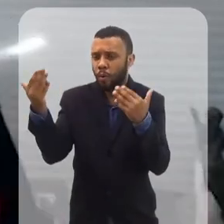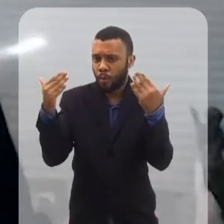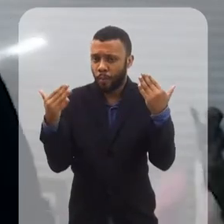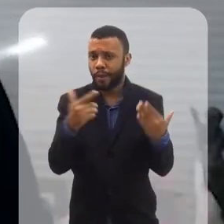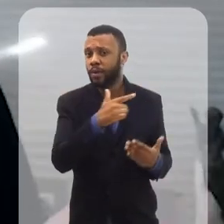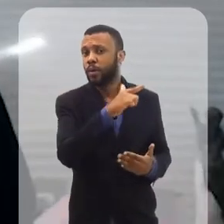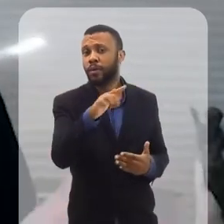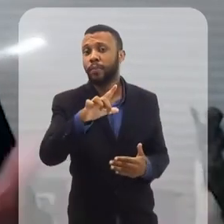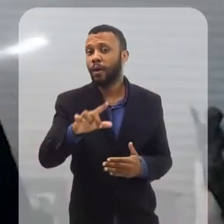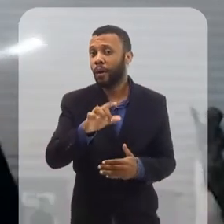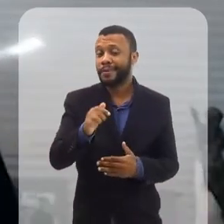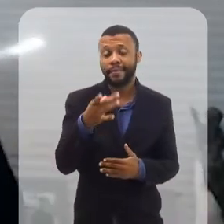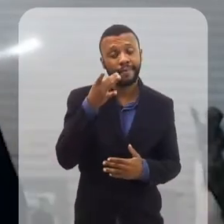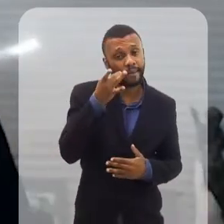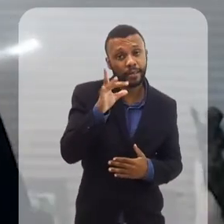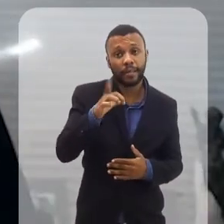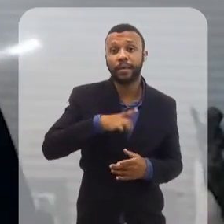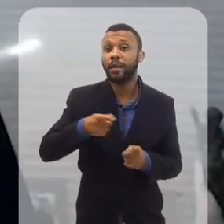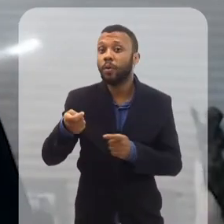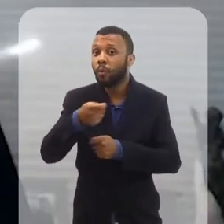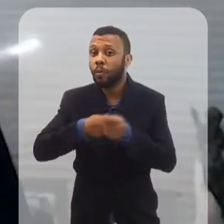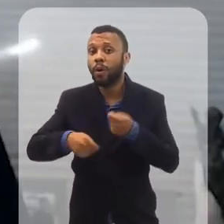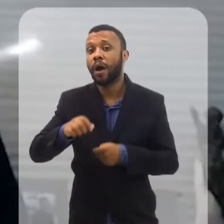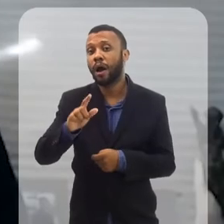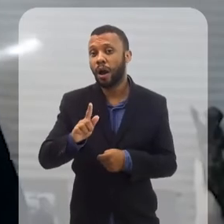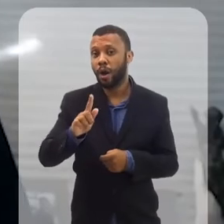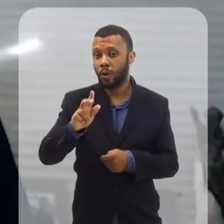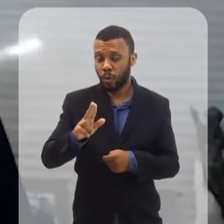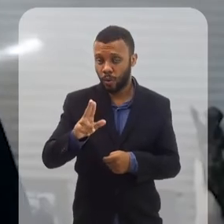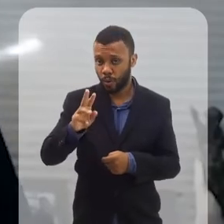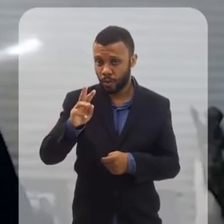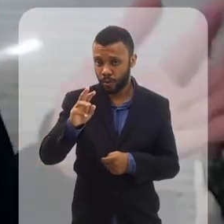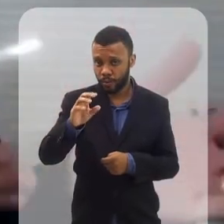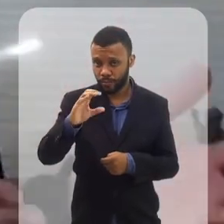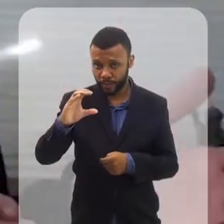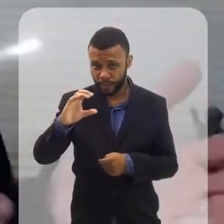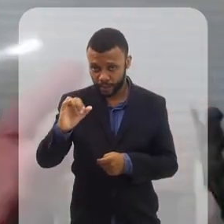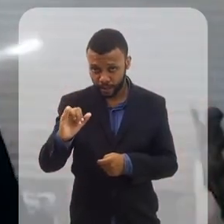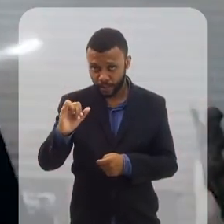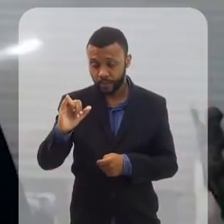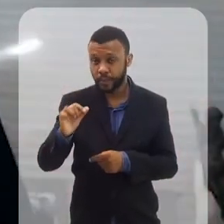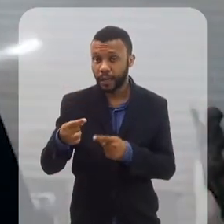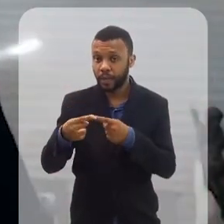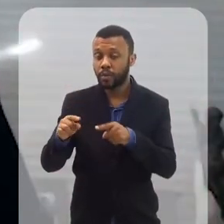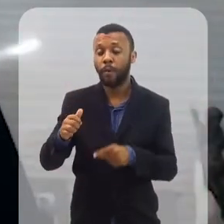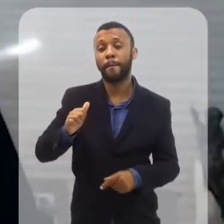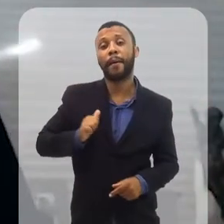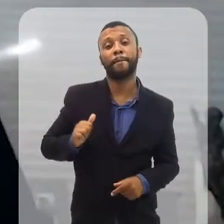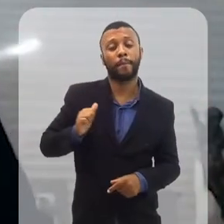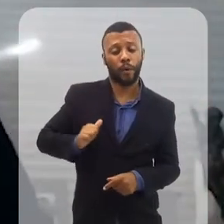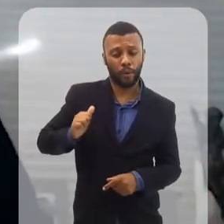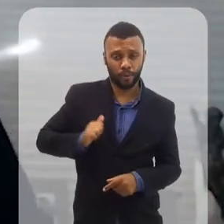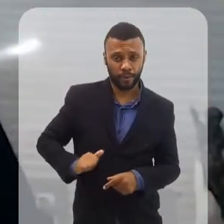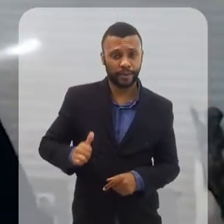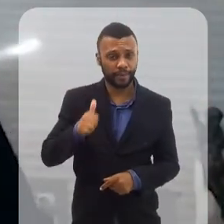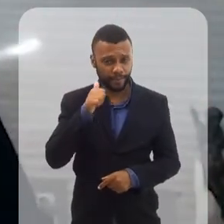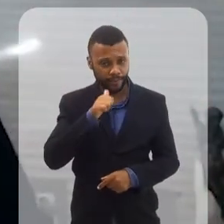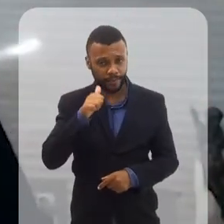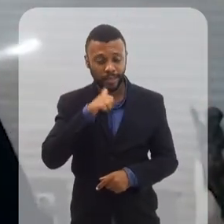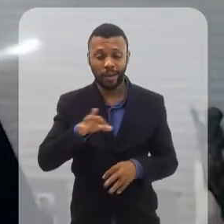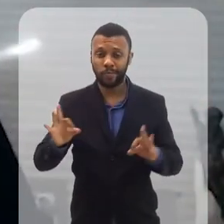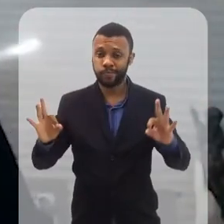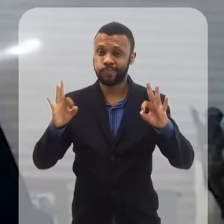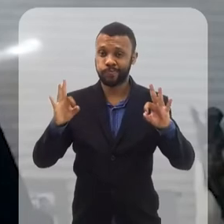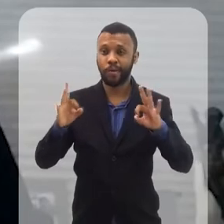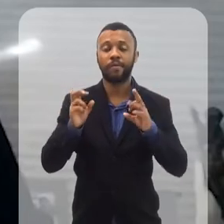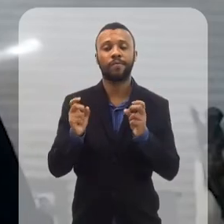É impossível. Já tem negócio sendo feito. A Gucci lançou uma bolsa feminina